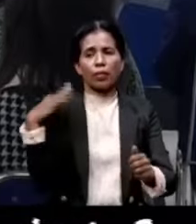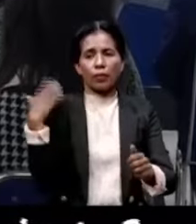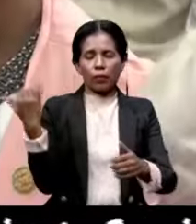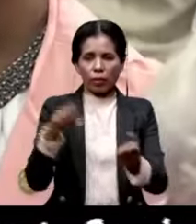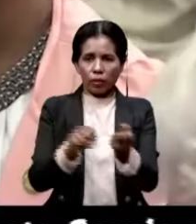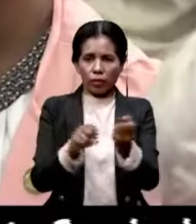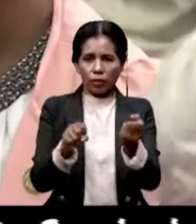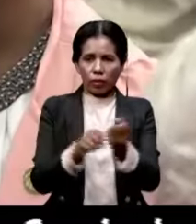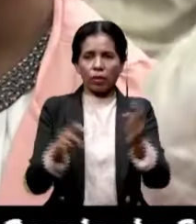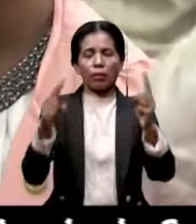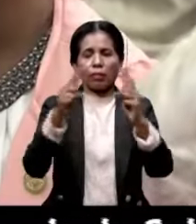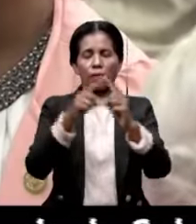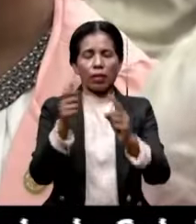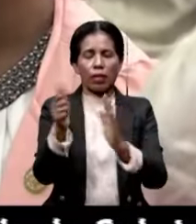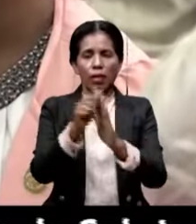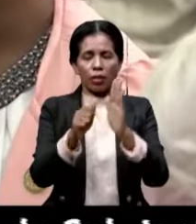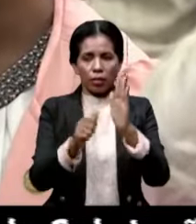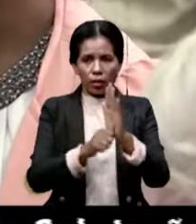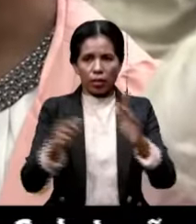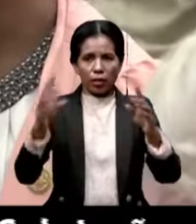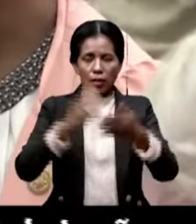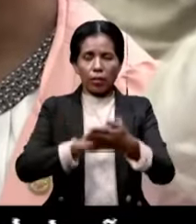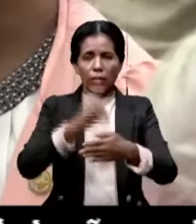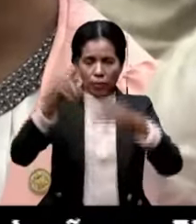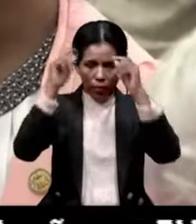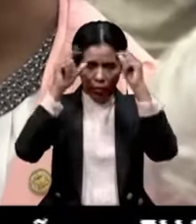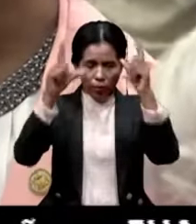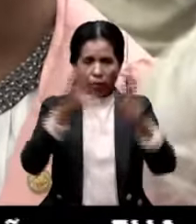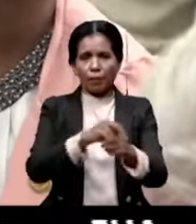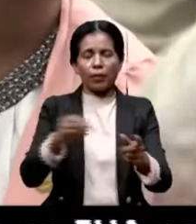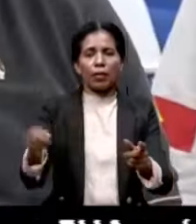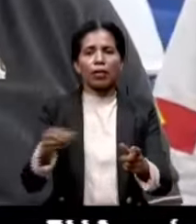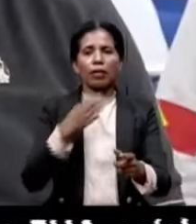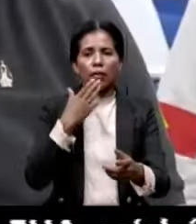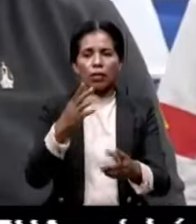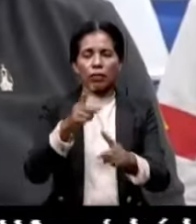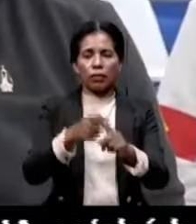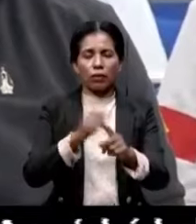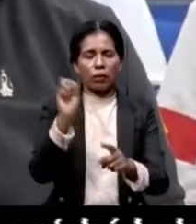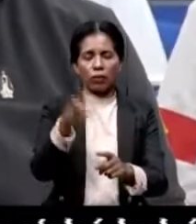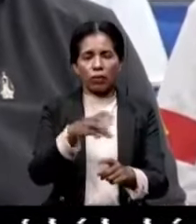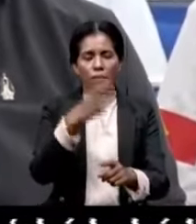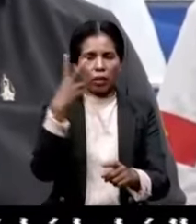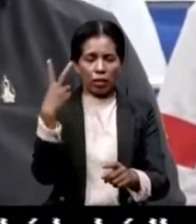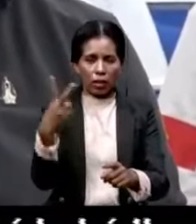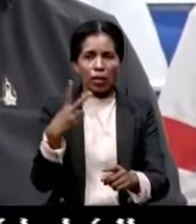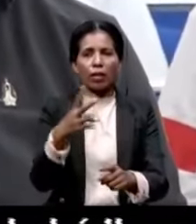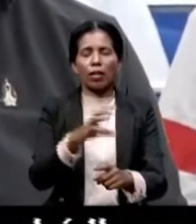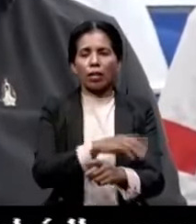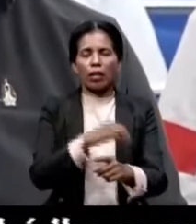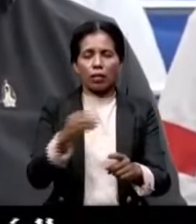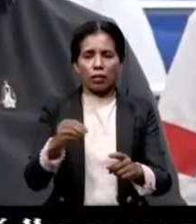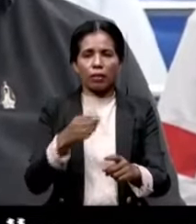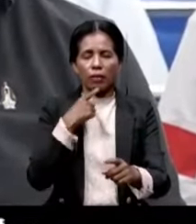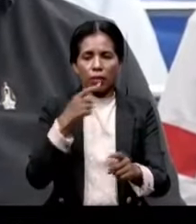a contribuição ba ASEAN da desenvolvimento Timor-Leste nian, e a contexto integração regional durante fulangsan resinghat, no dadaune Futuro Líder